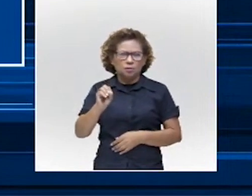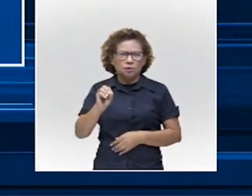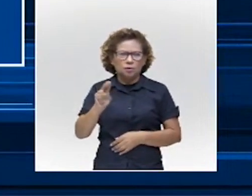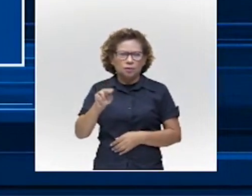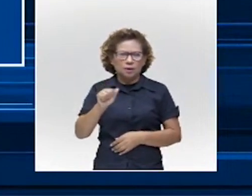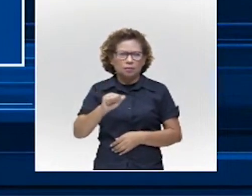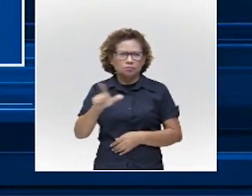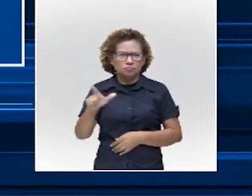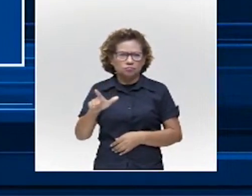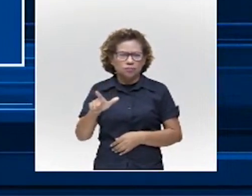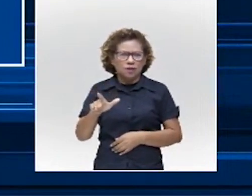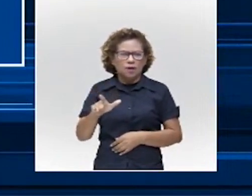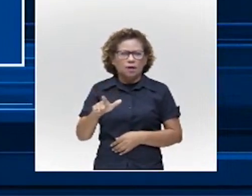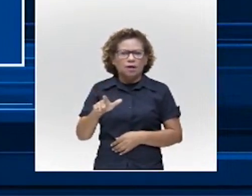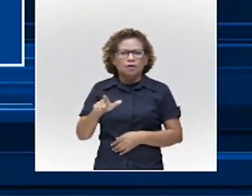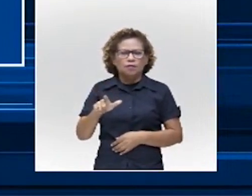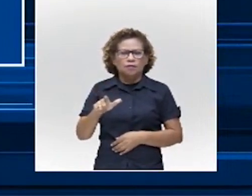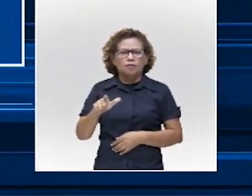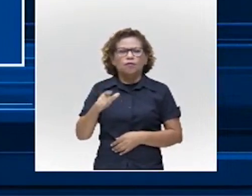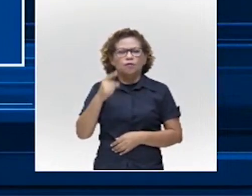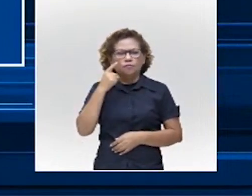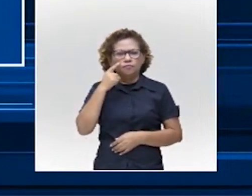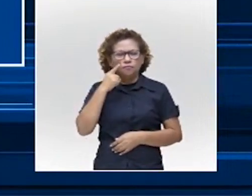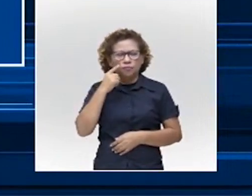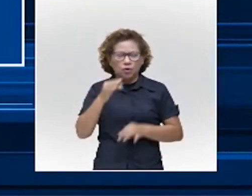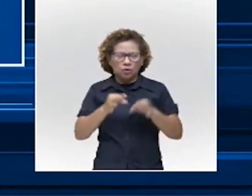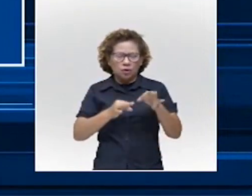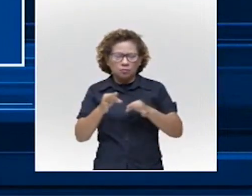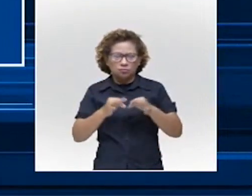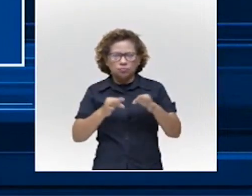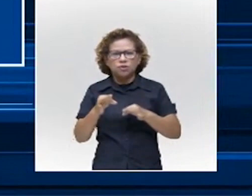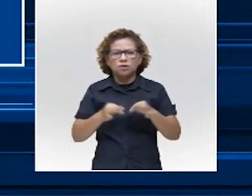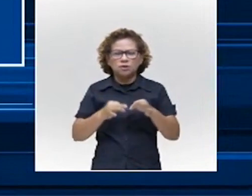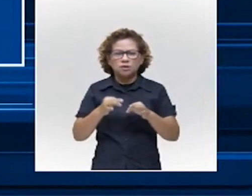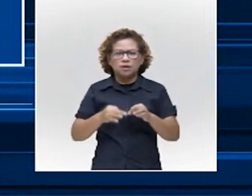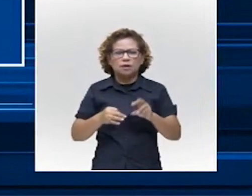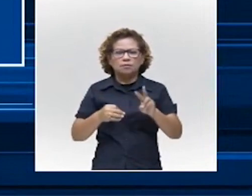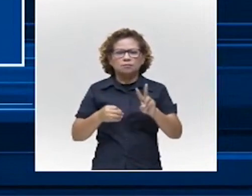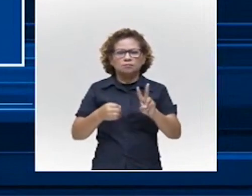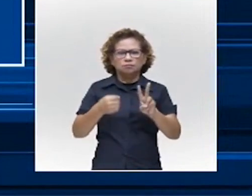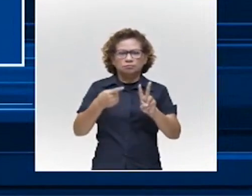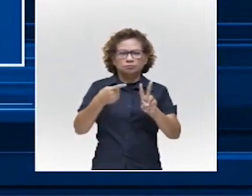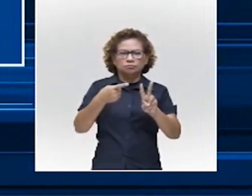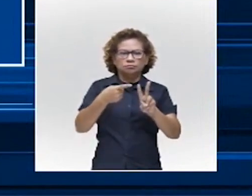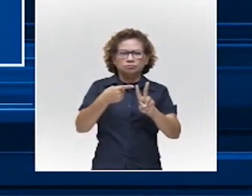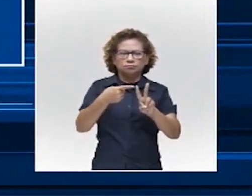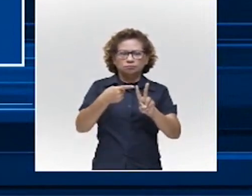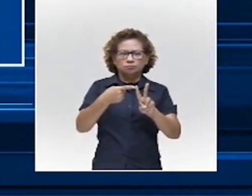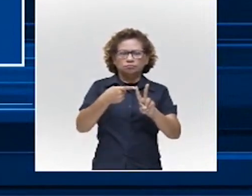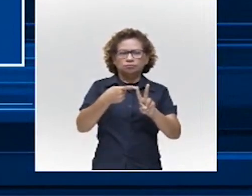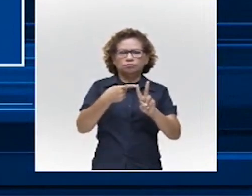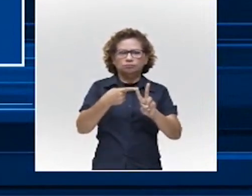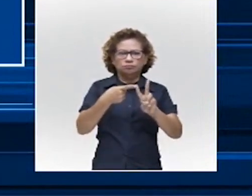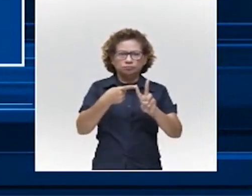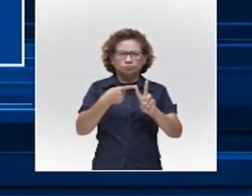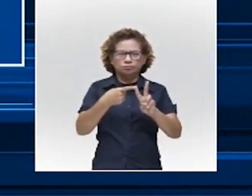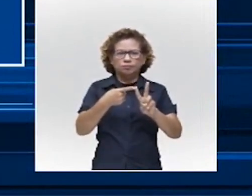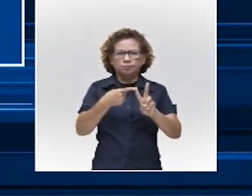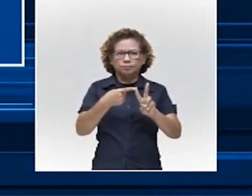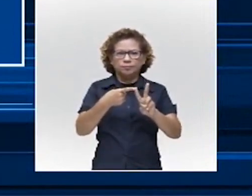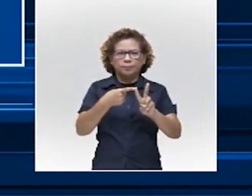de raiz quadrada. E aí o que acontece? Opa, verifique que nós temos aí no radicando